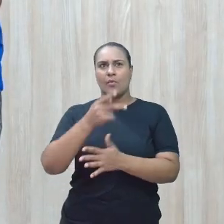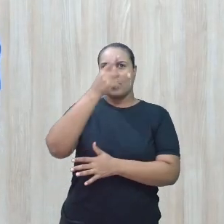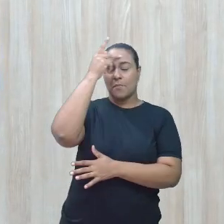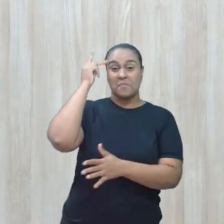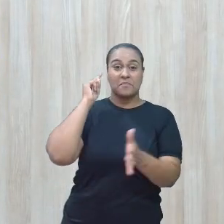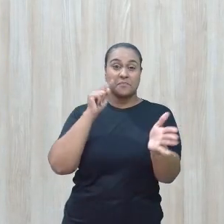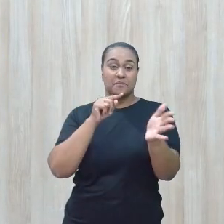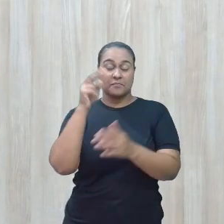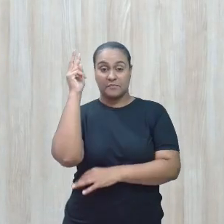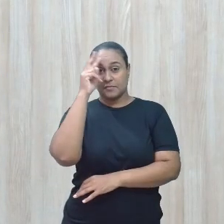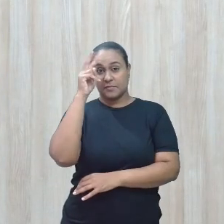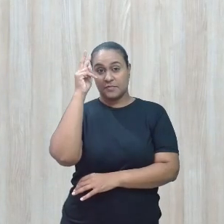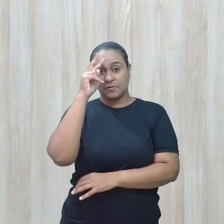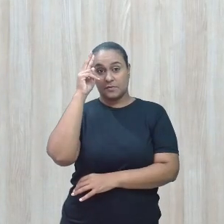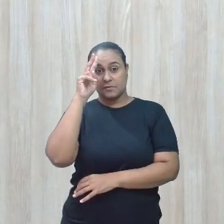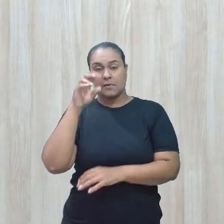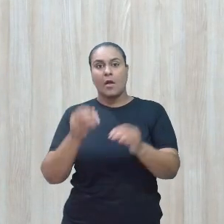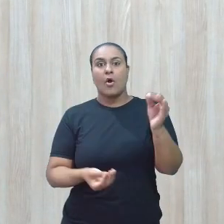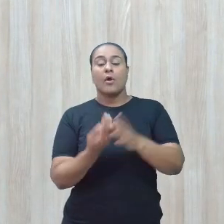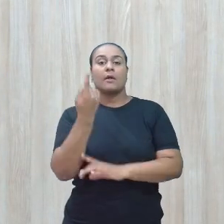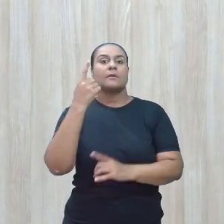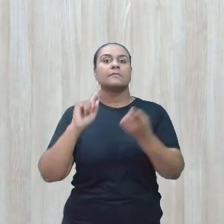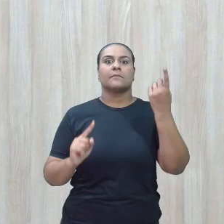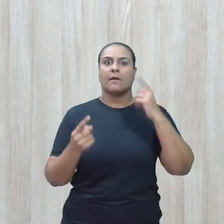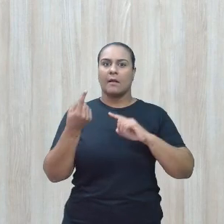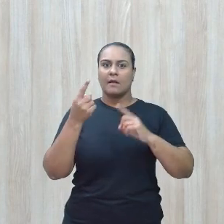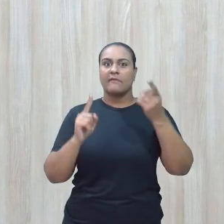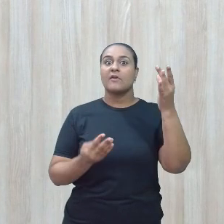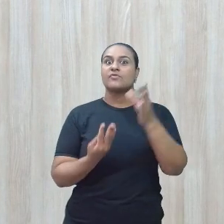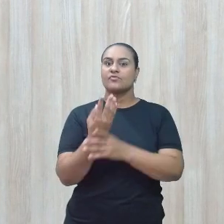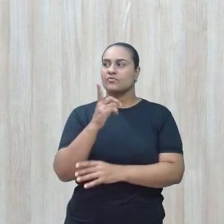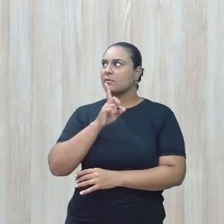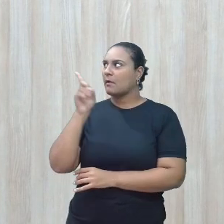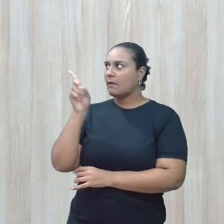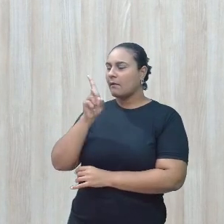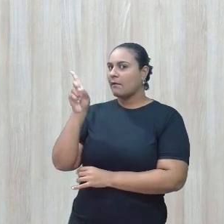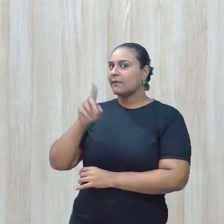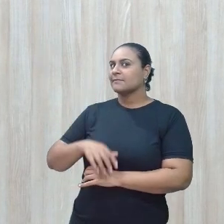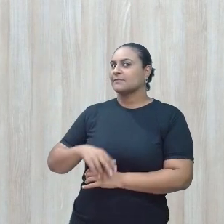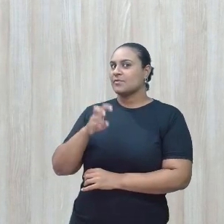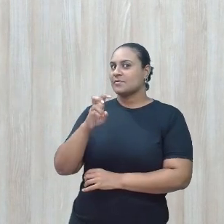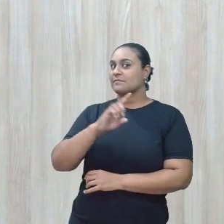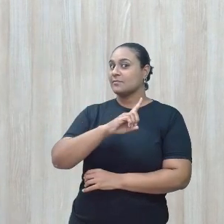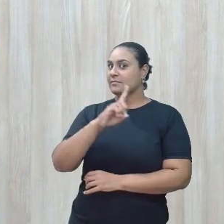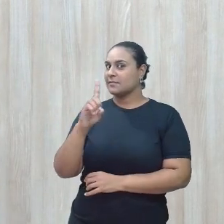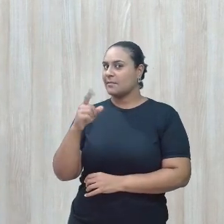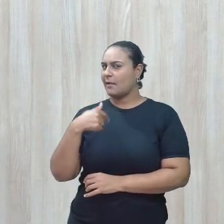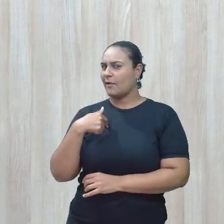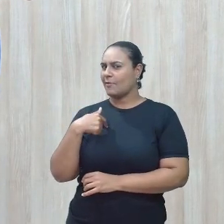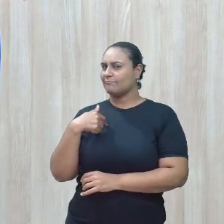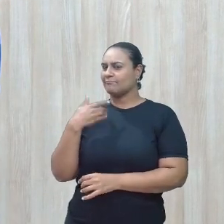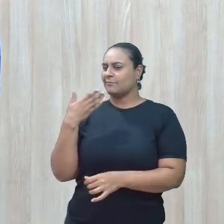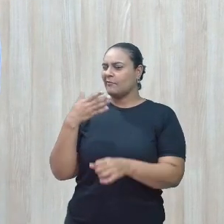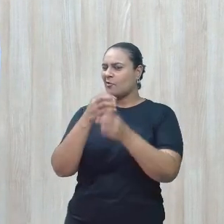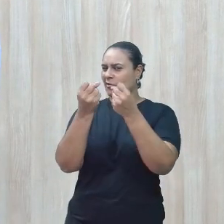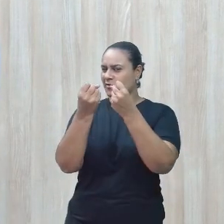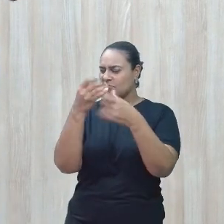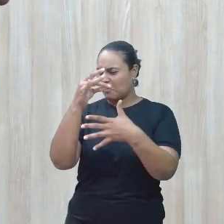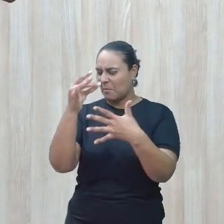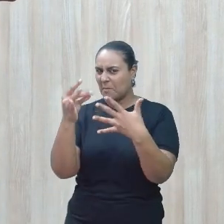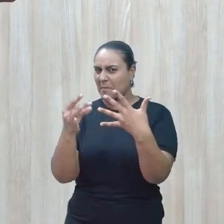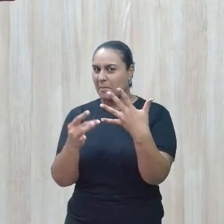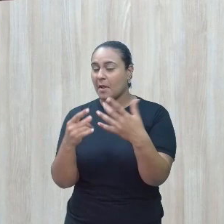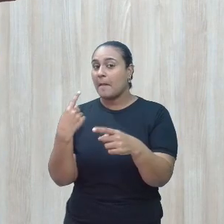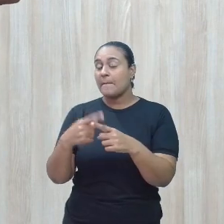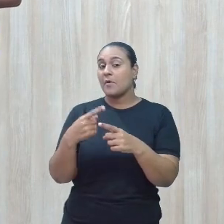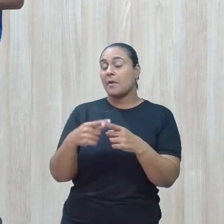que dizem que a origem do carnaval surgiu aí, gente, nessa festividade de 5 dias. Eu não vou entrar nesse detalhe não, que o professor de história depois